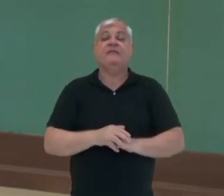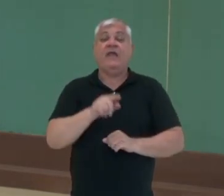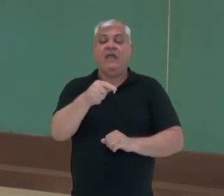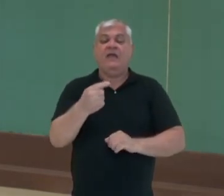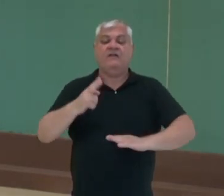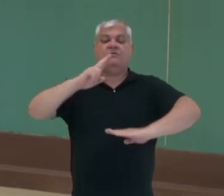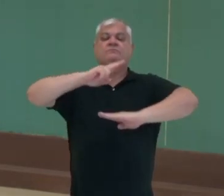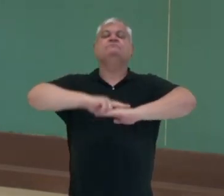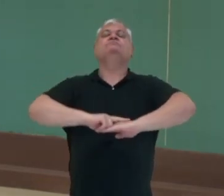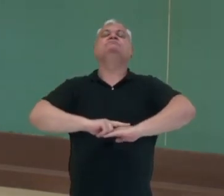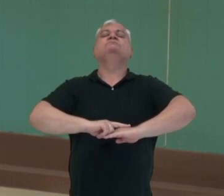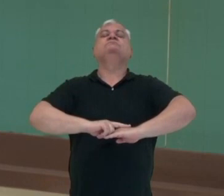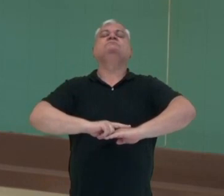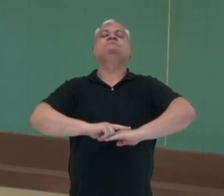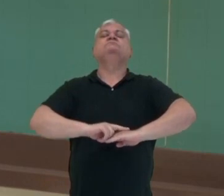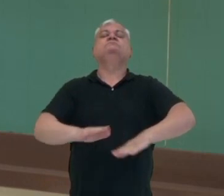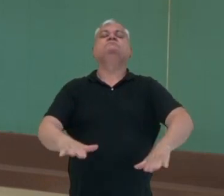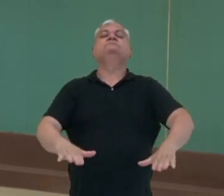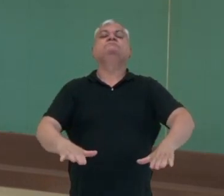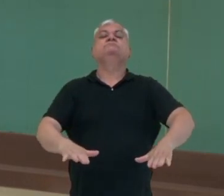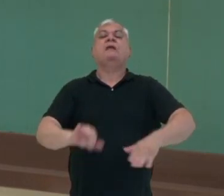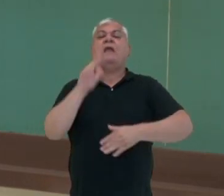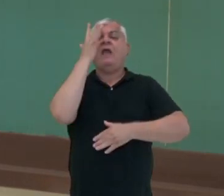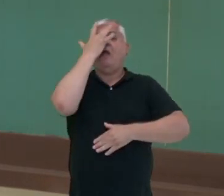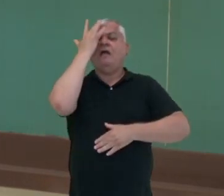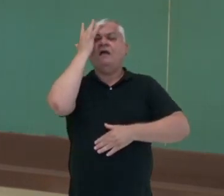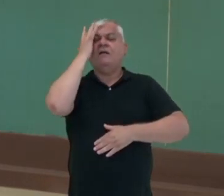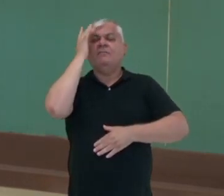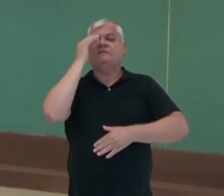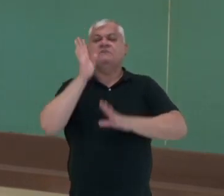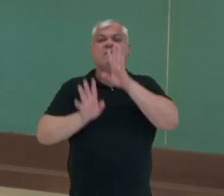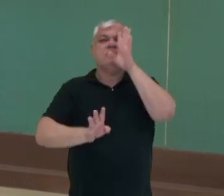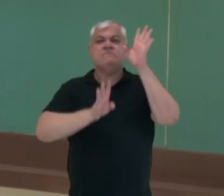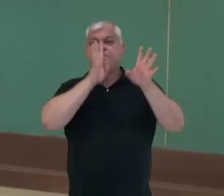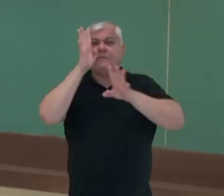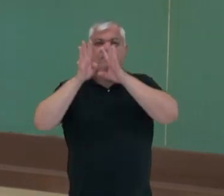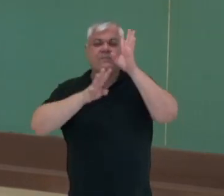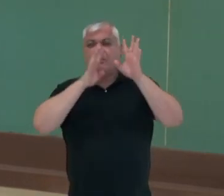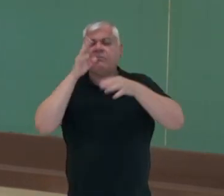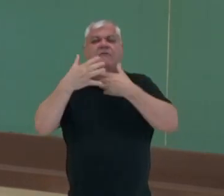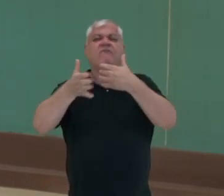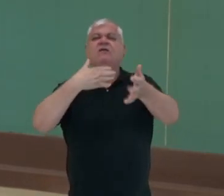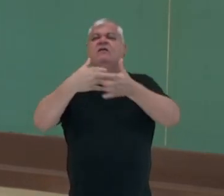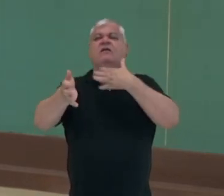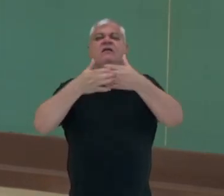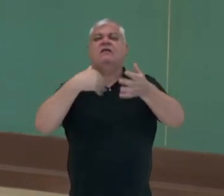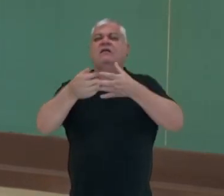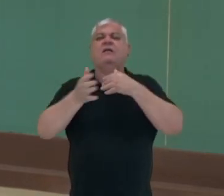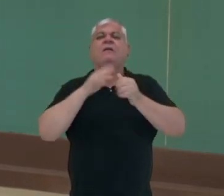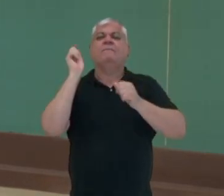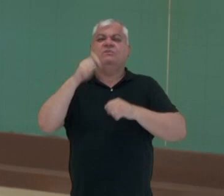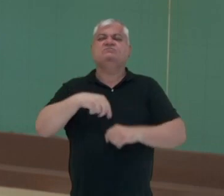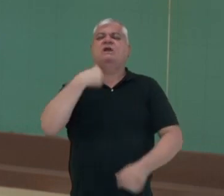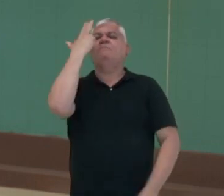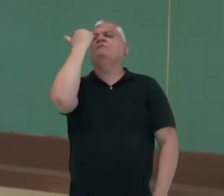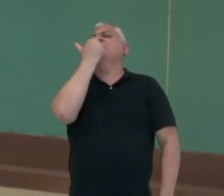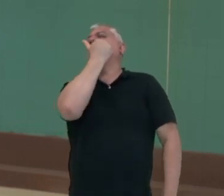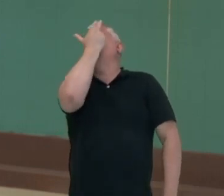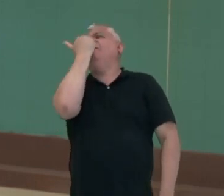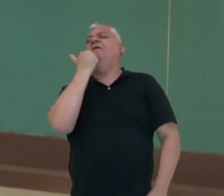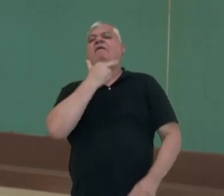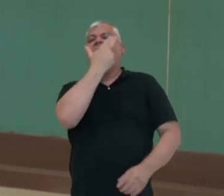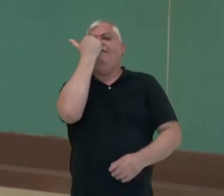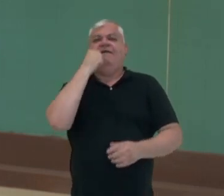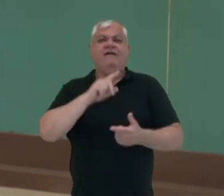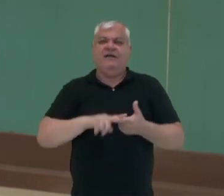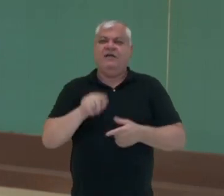ficou 6 horas parada, ali, inerte, sem se mexer. As pessoas podiam fazer uma intervenção nela, as pessoas podiam ir nela e